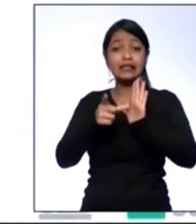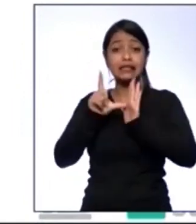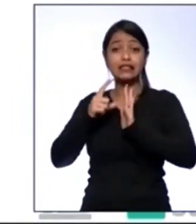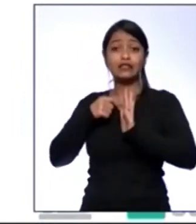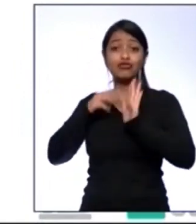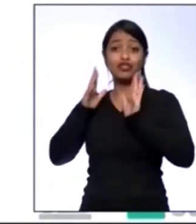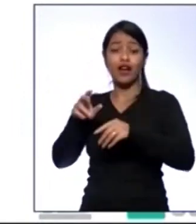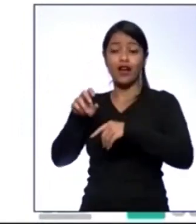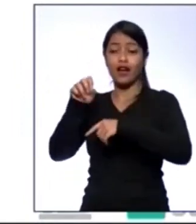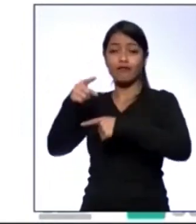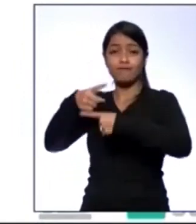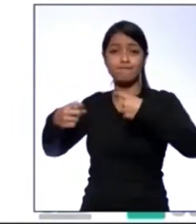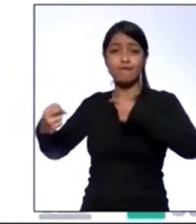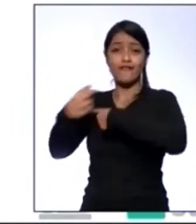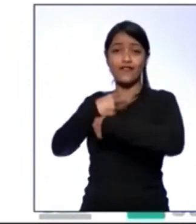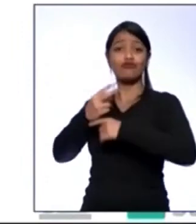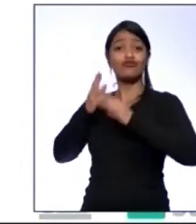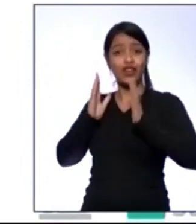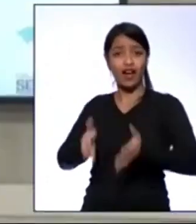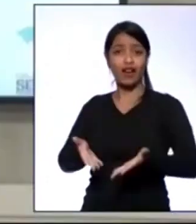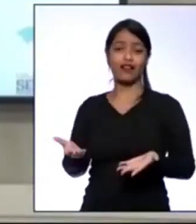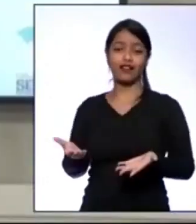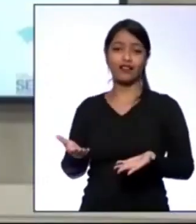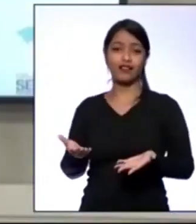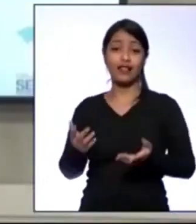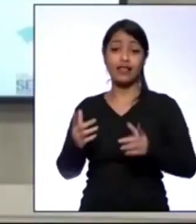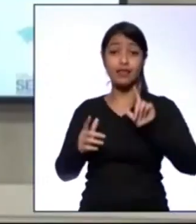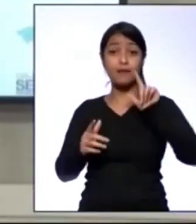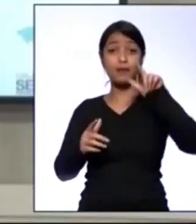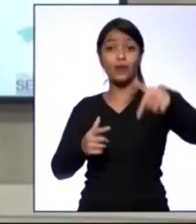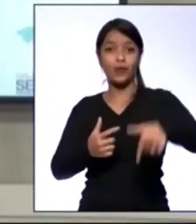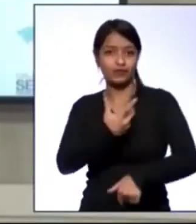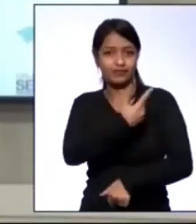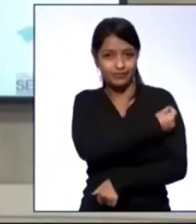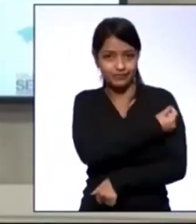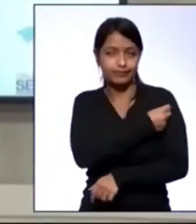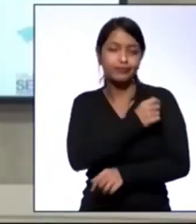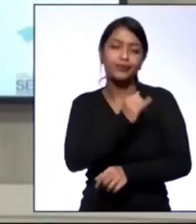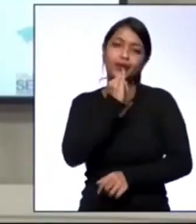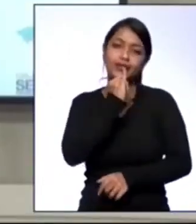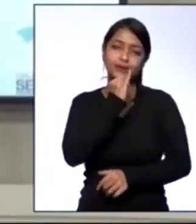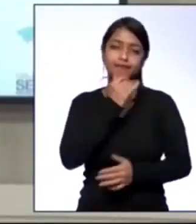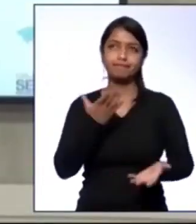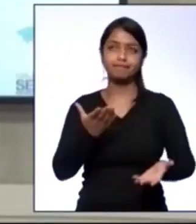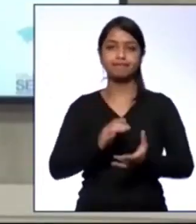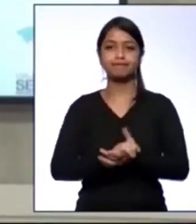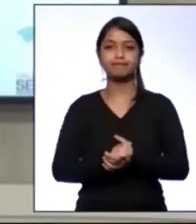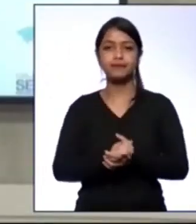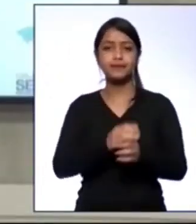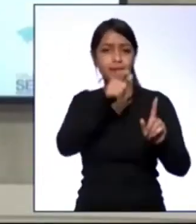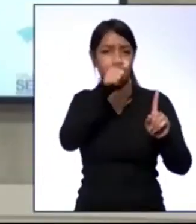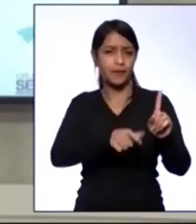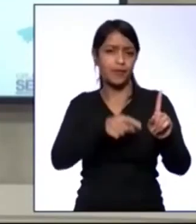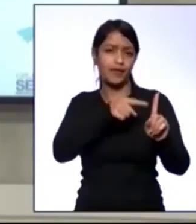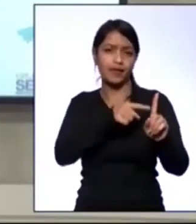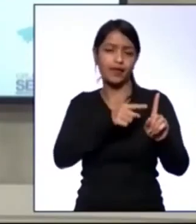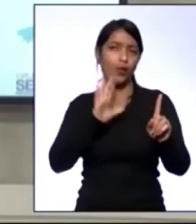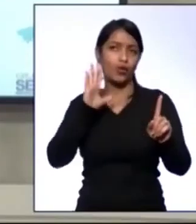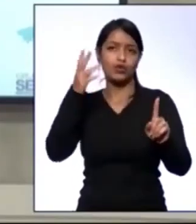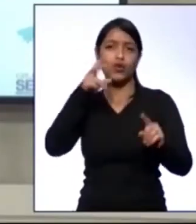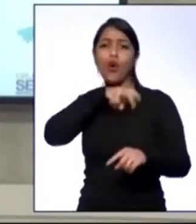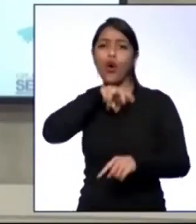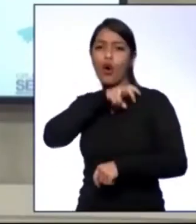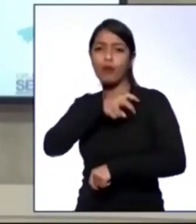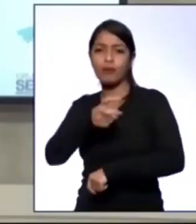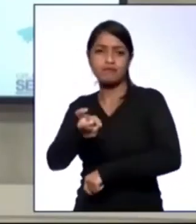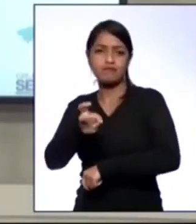antígeno. Então, vamos dar um exemplo. Um indivíduo, ele sofreu uma picada de cobra.